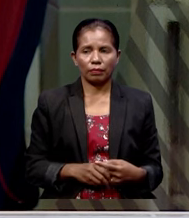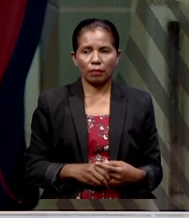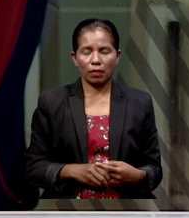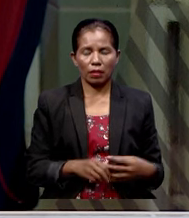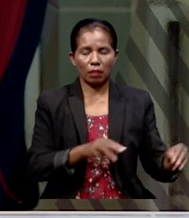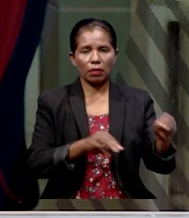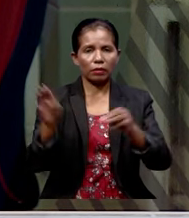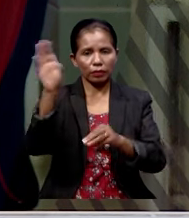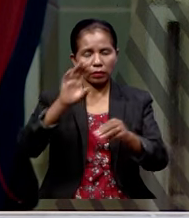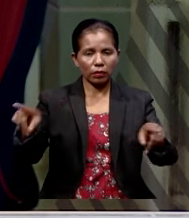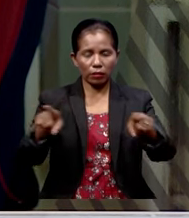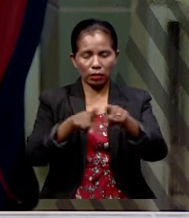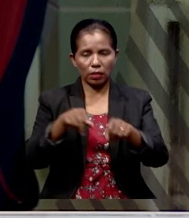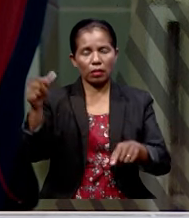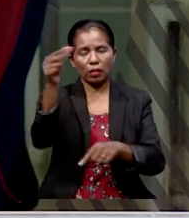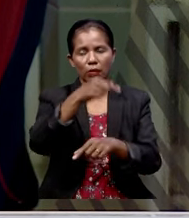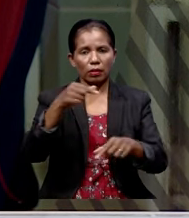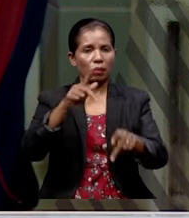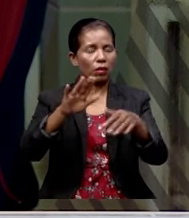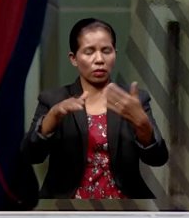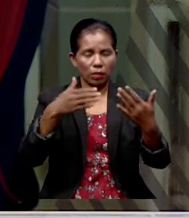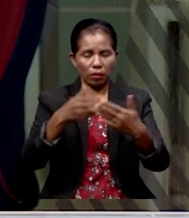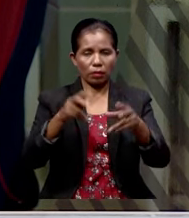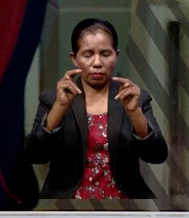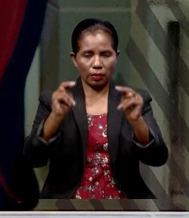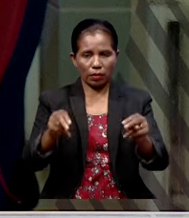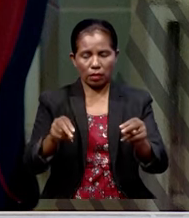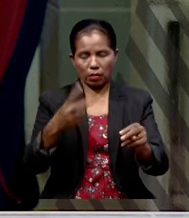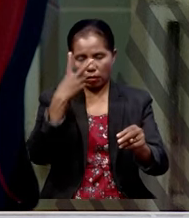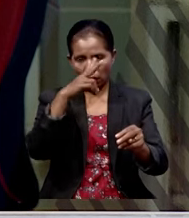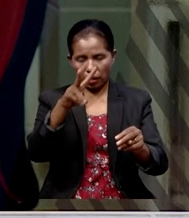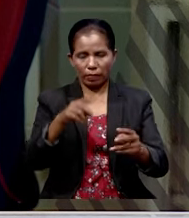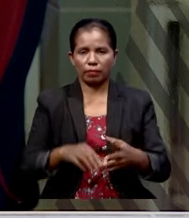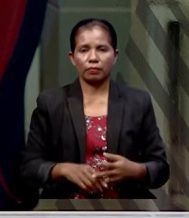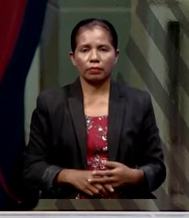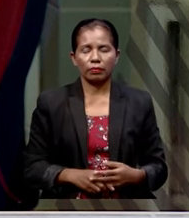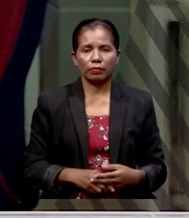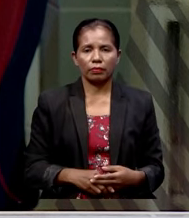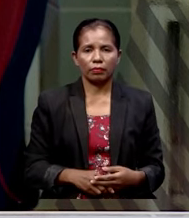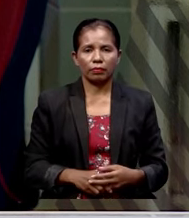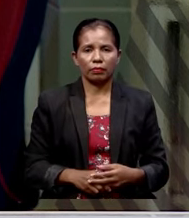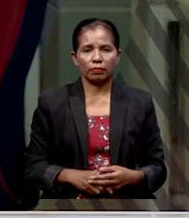Mudança climática e assunto global, né, bem, é uma rota precisa tomar atenção.